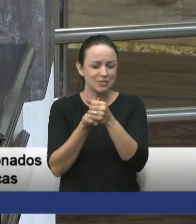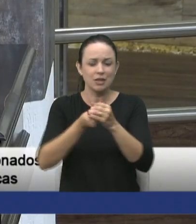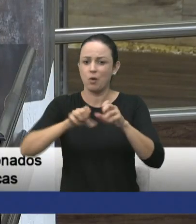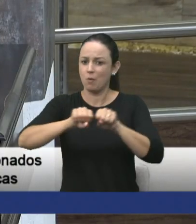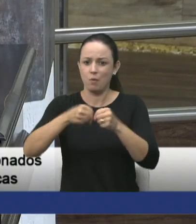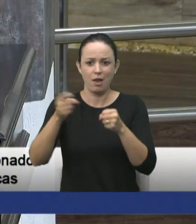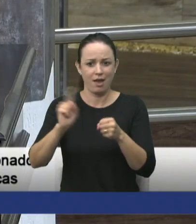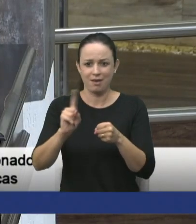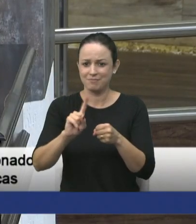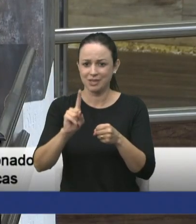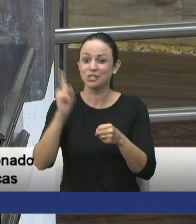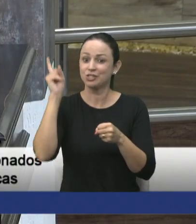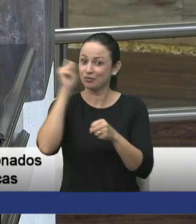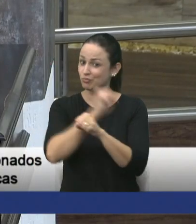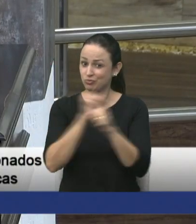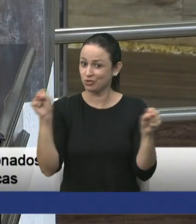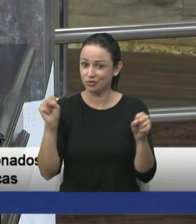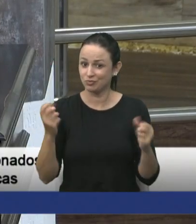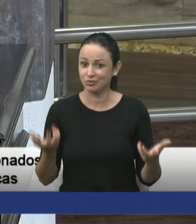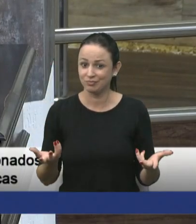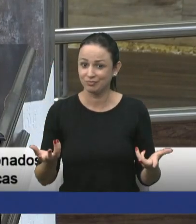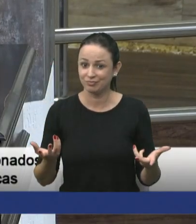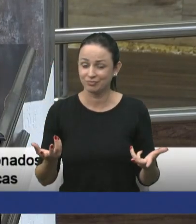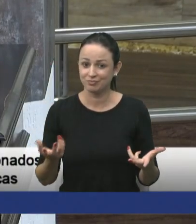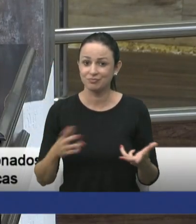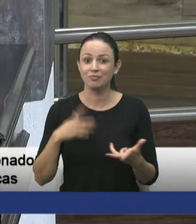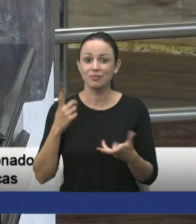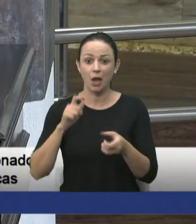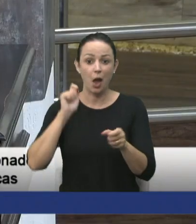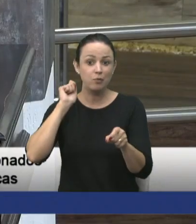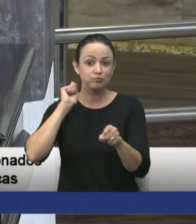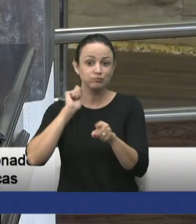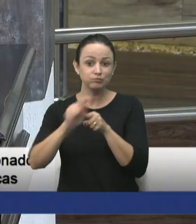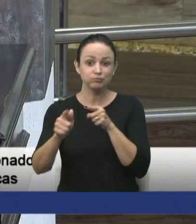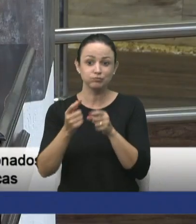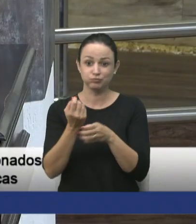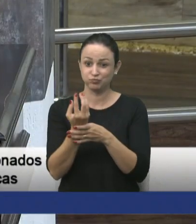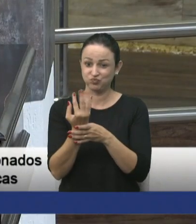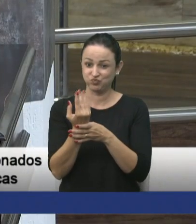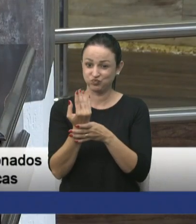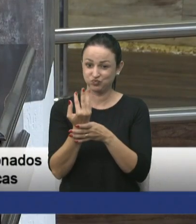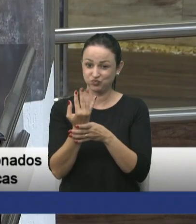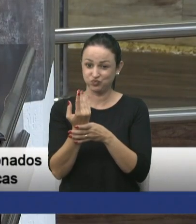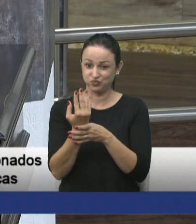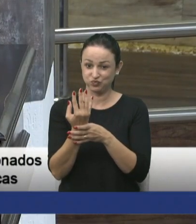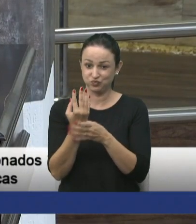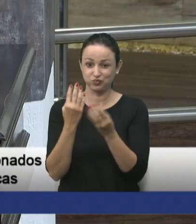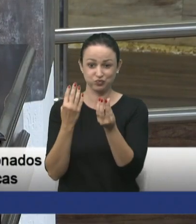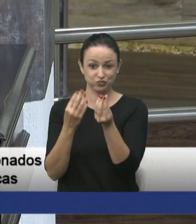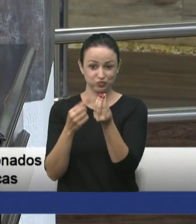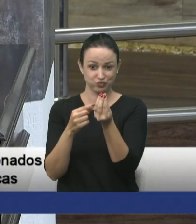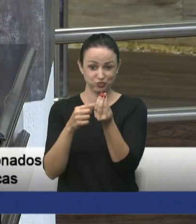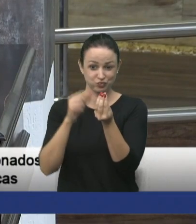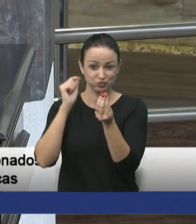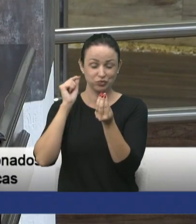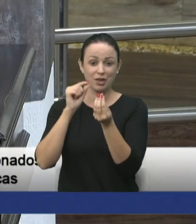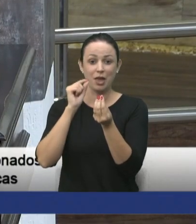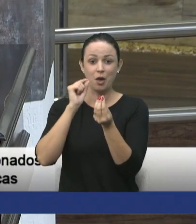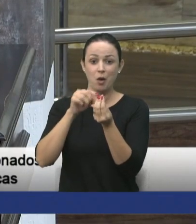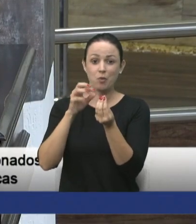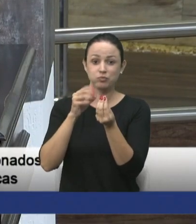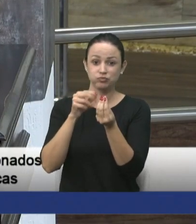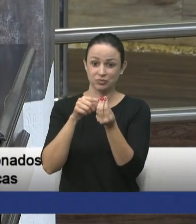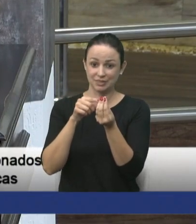num determinado momento. E quando o fogo é colocado na parte daquele palito de fósforo,